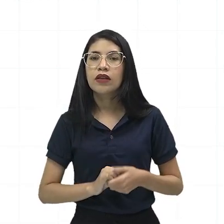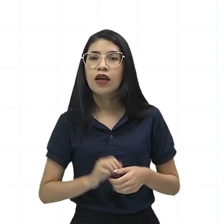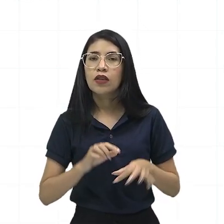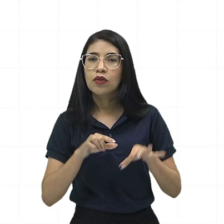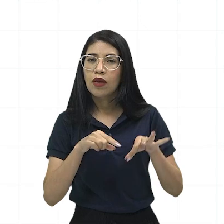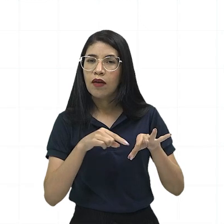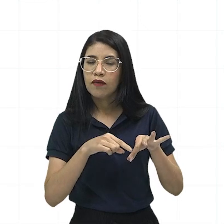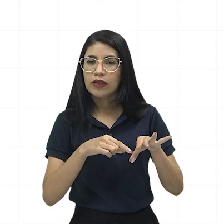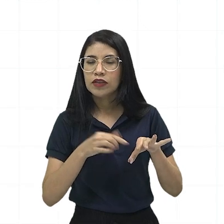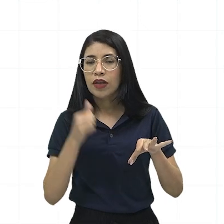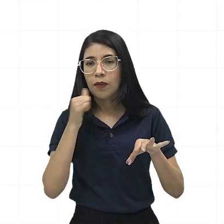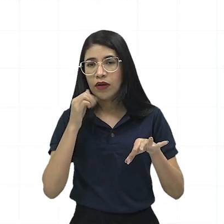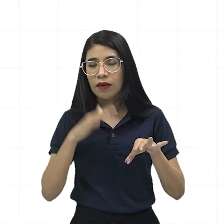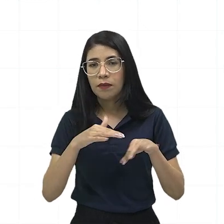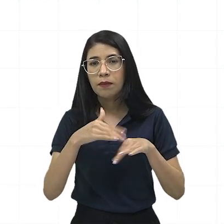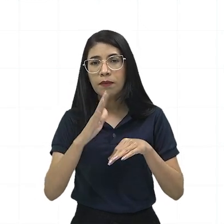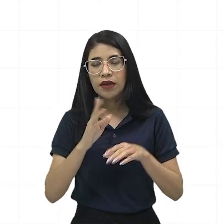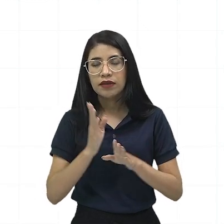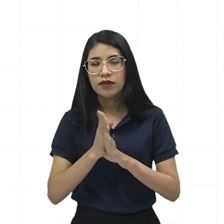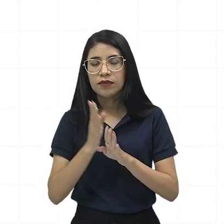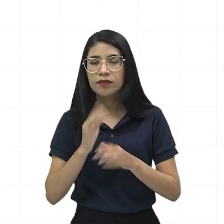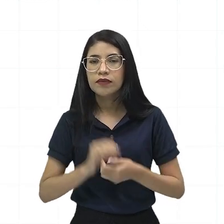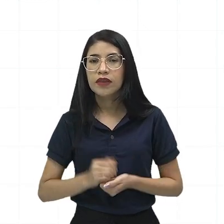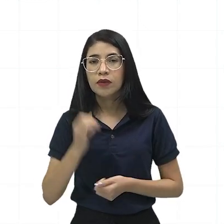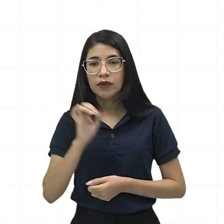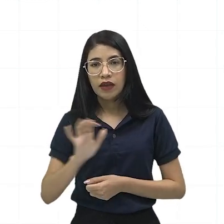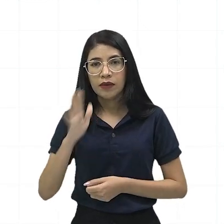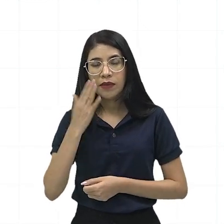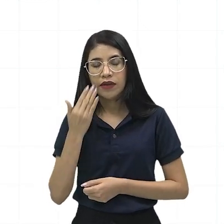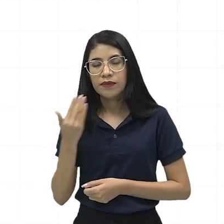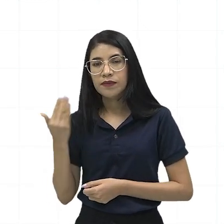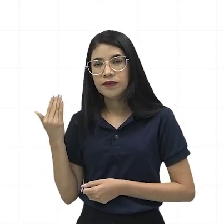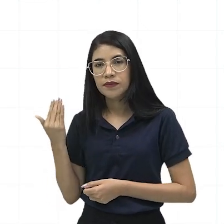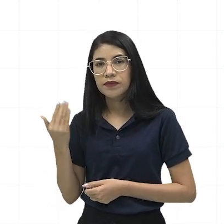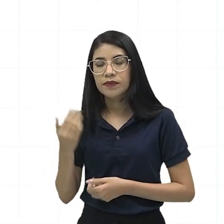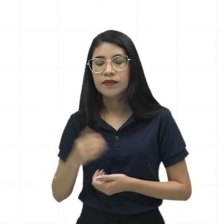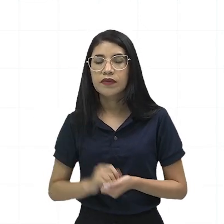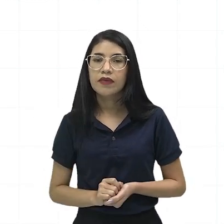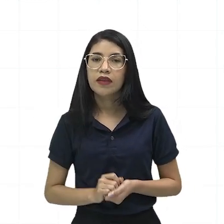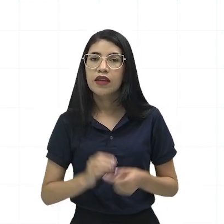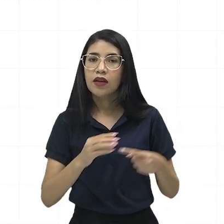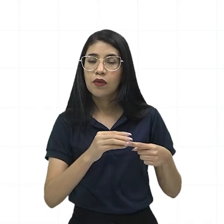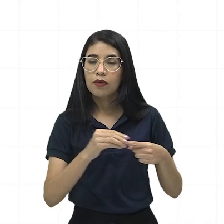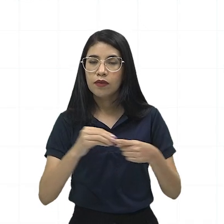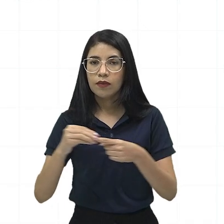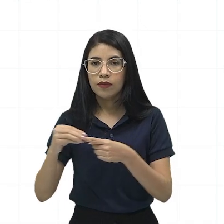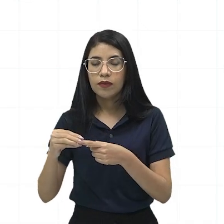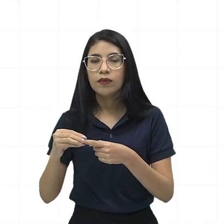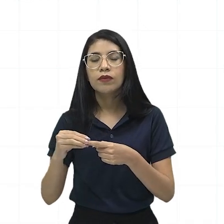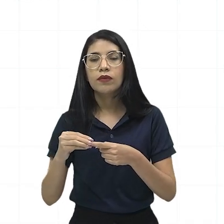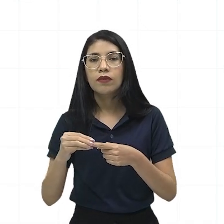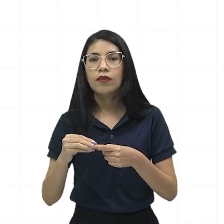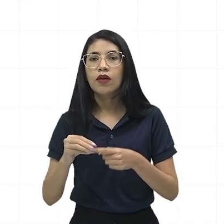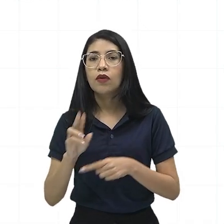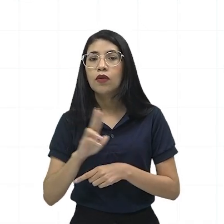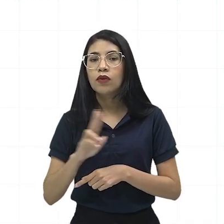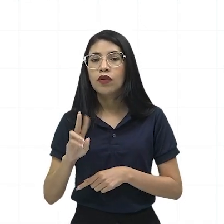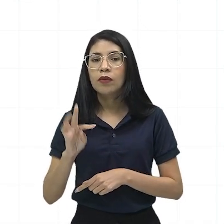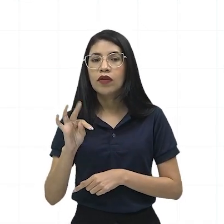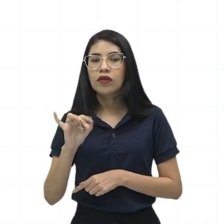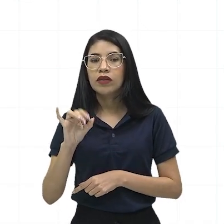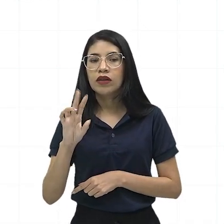genitália feminina. Então você observa aí a imagem desse micro-organismo, ele é um protozoário. O nome dele